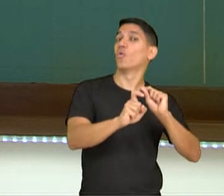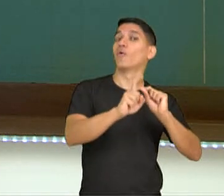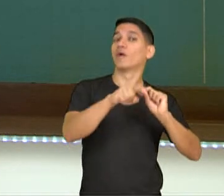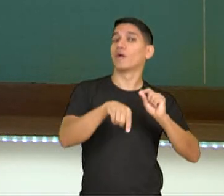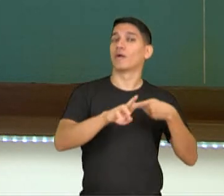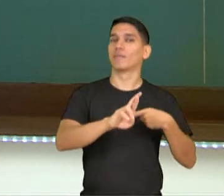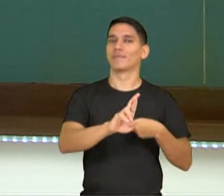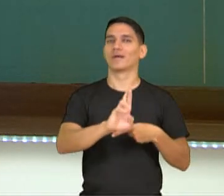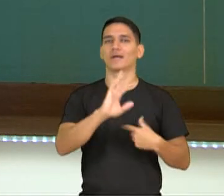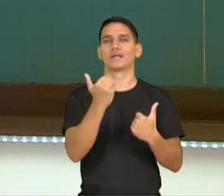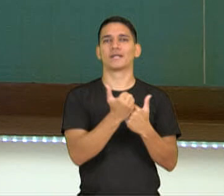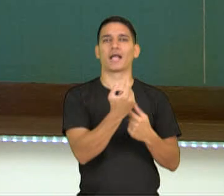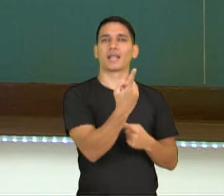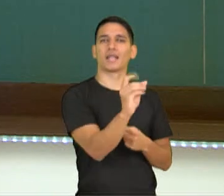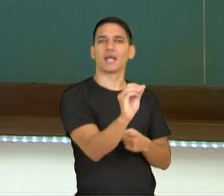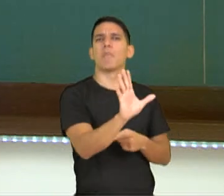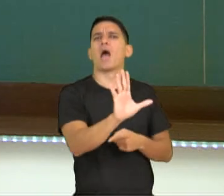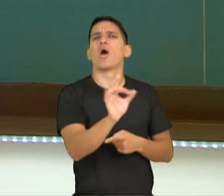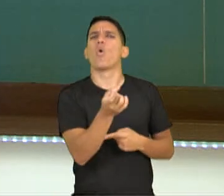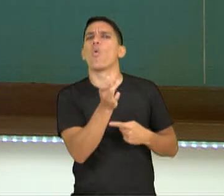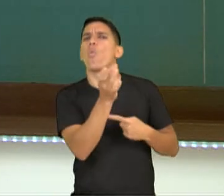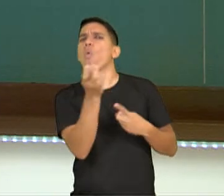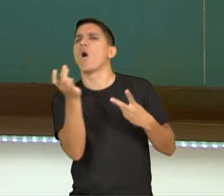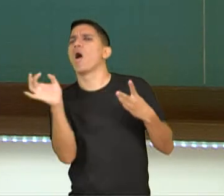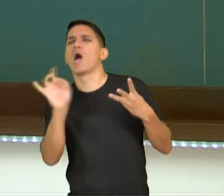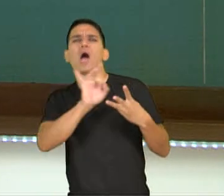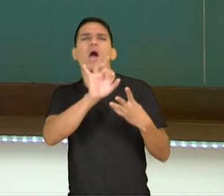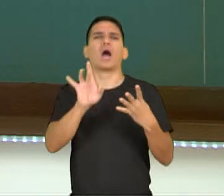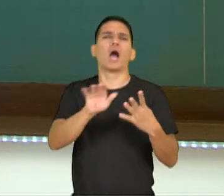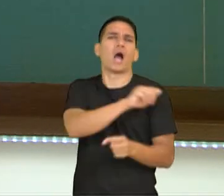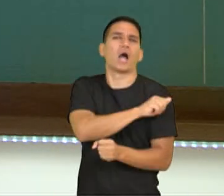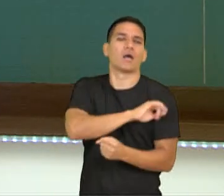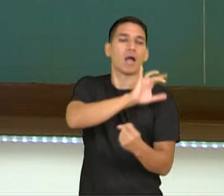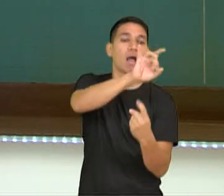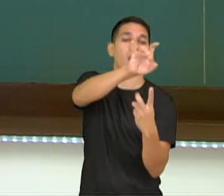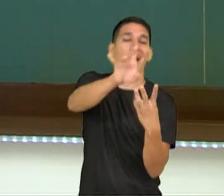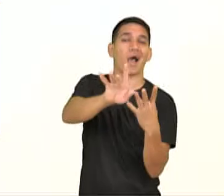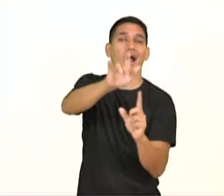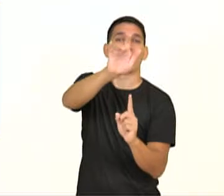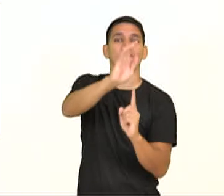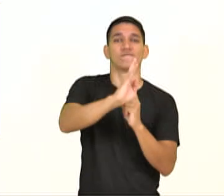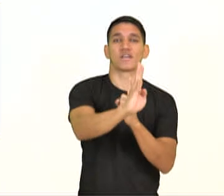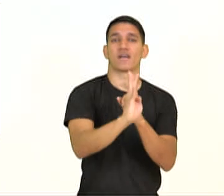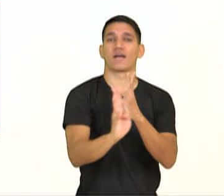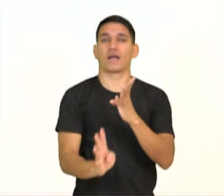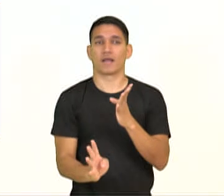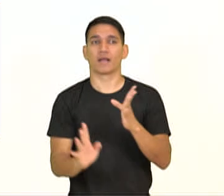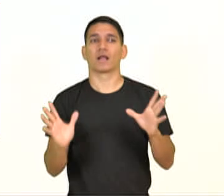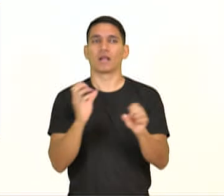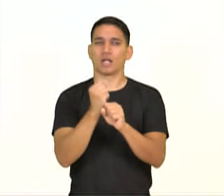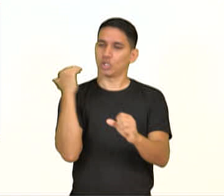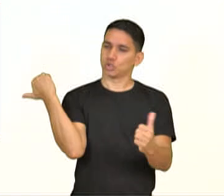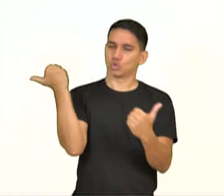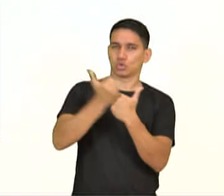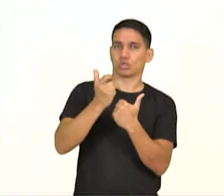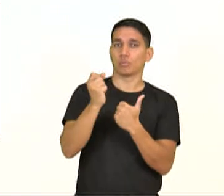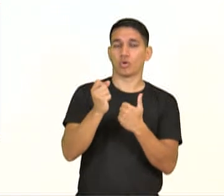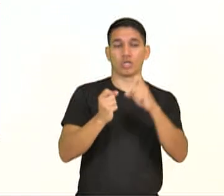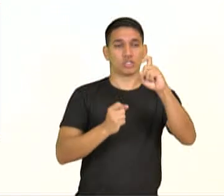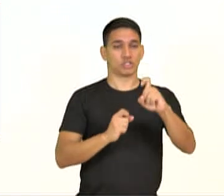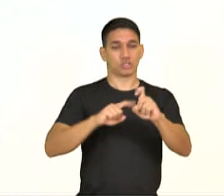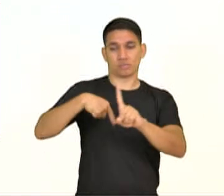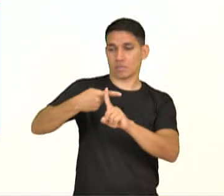encontramos. Mas quantos alunos há em cada fila? Então, a gente vem aqui e substitui, né? Tem x mais 8,